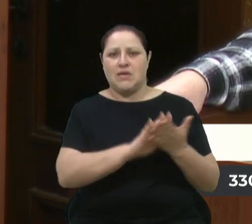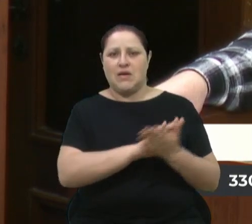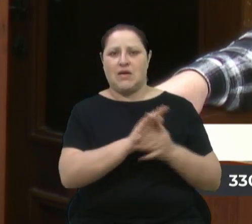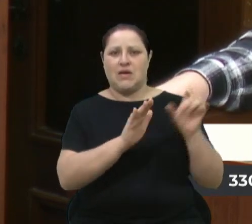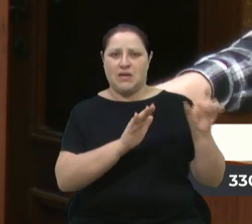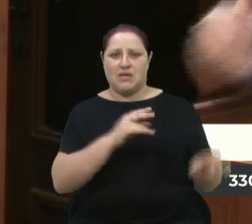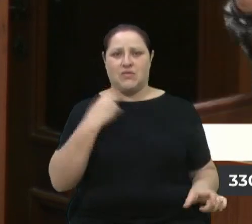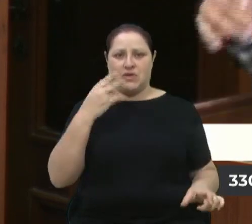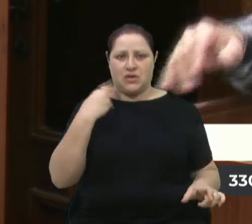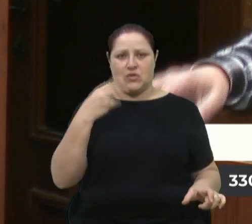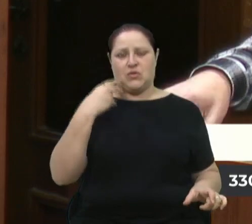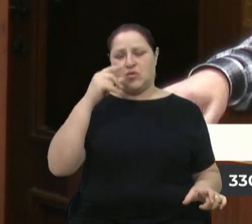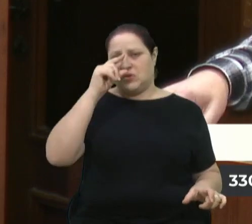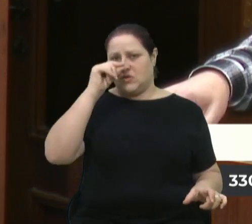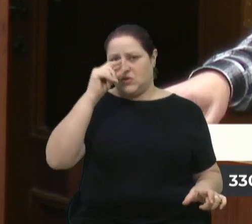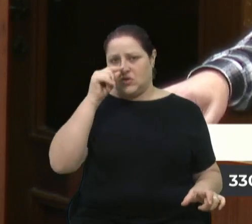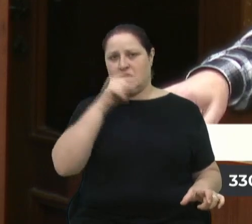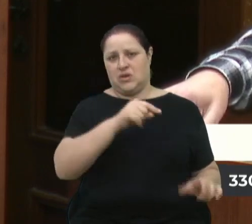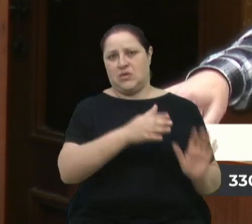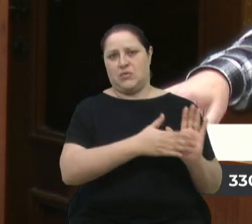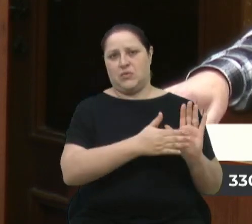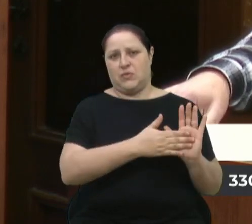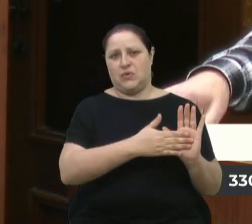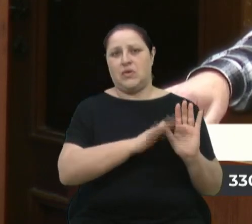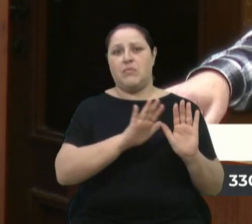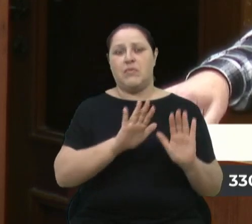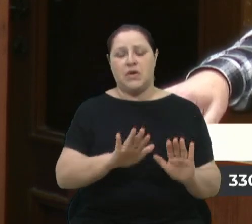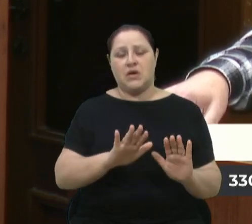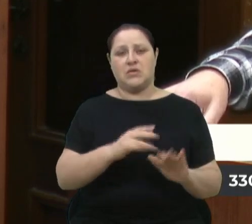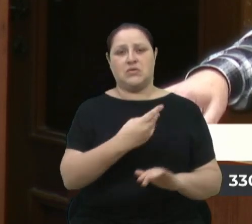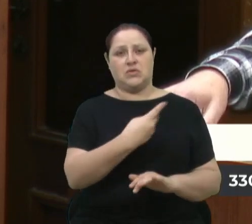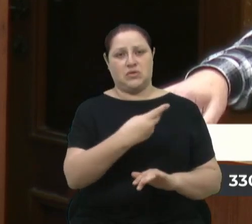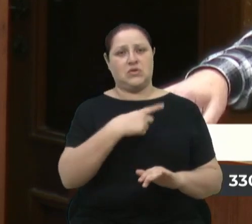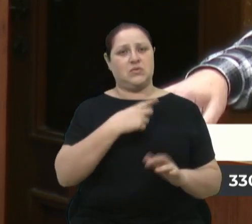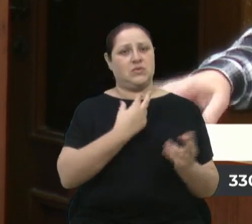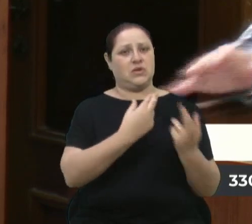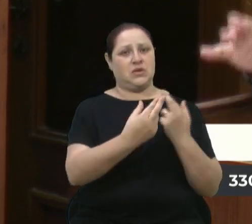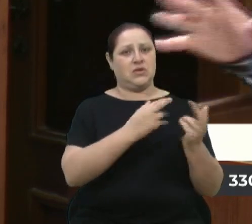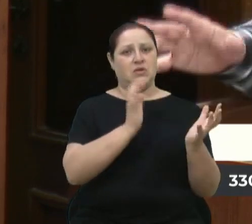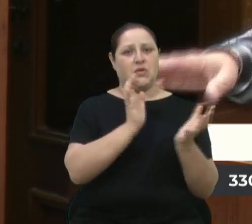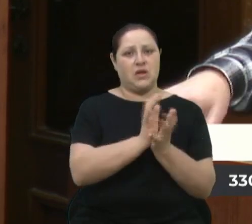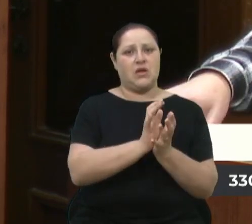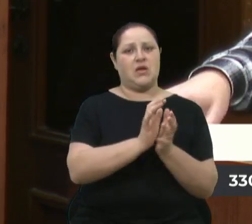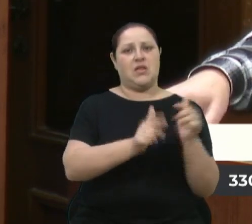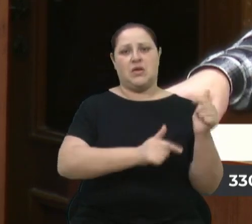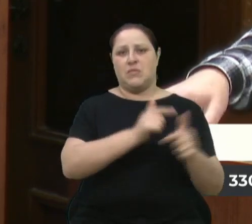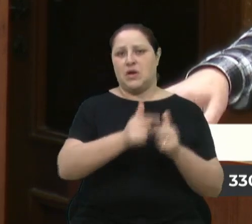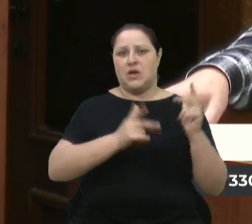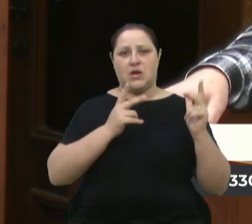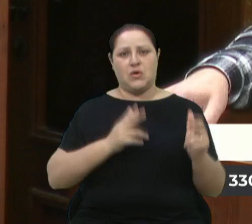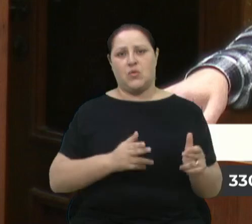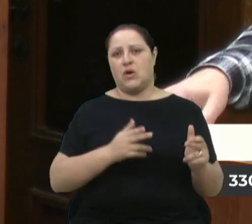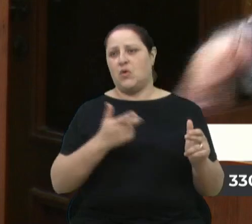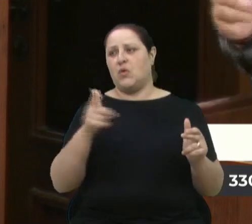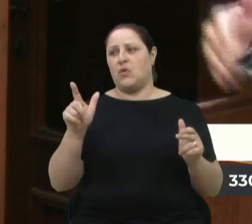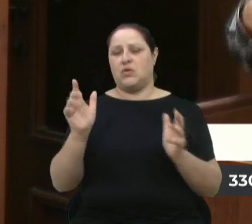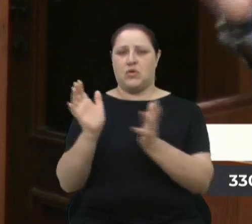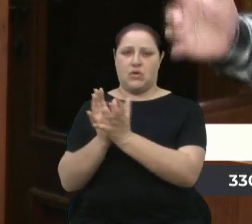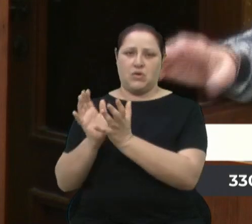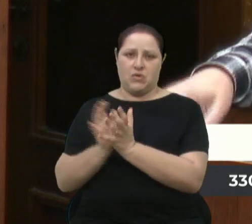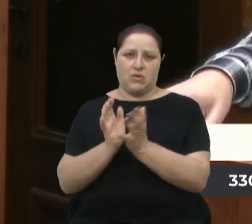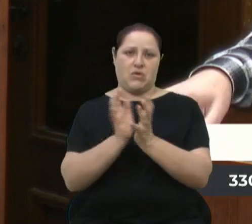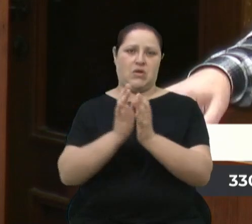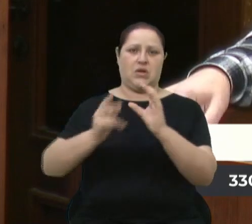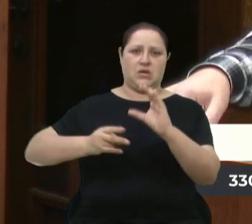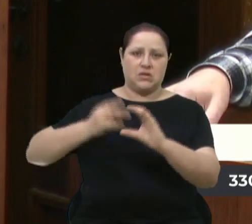vereador Sandro Fantinel propõe, mas temos uma relação de colegas de trabalho, como tenho com qualquer colega dessa